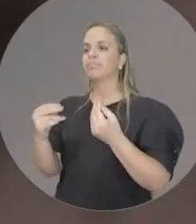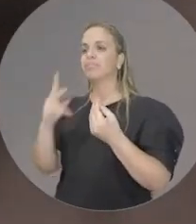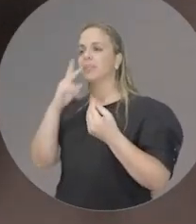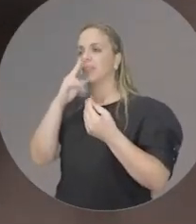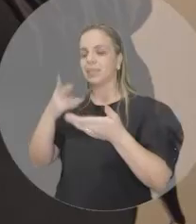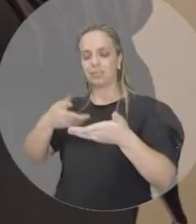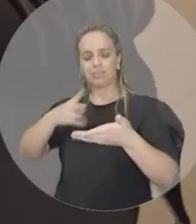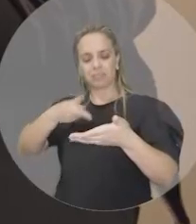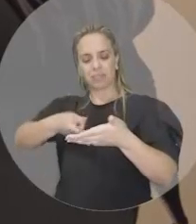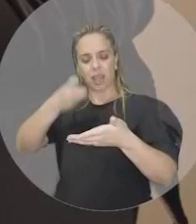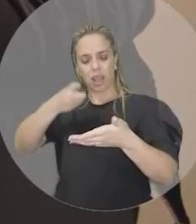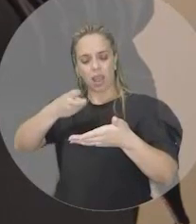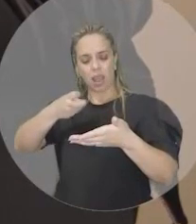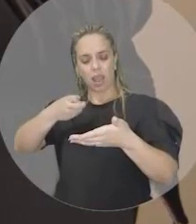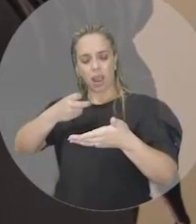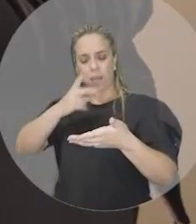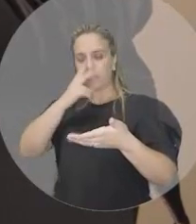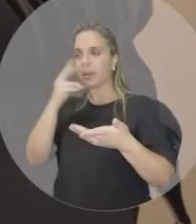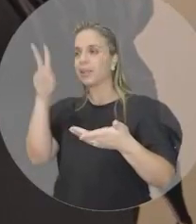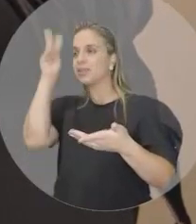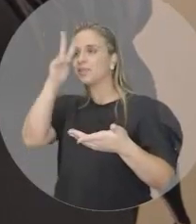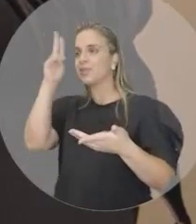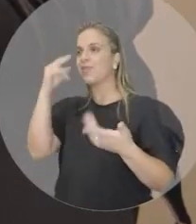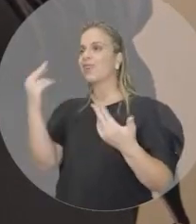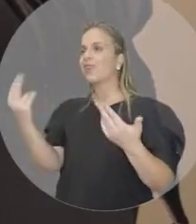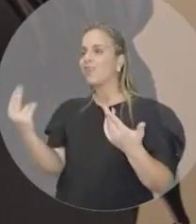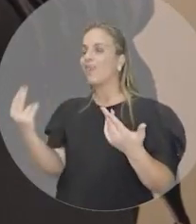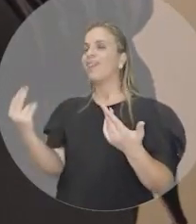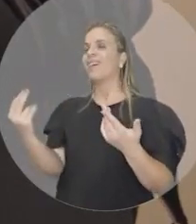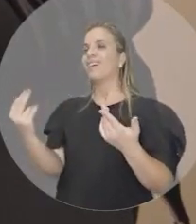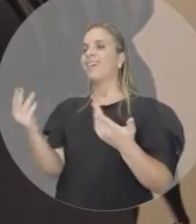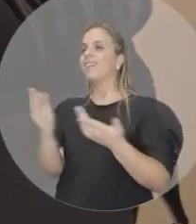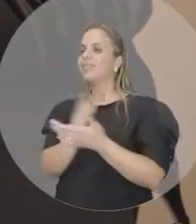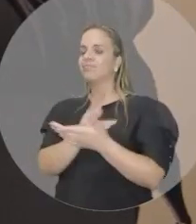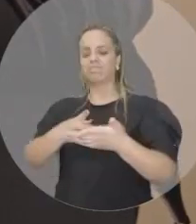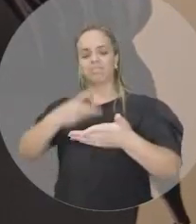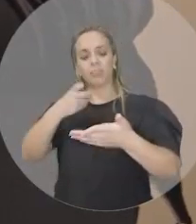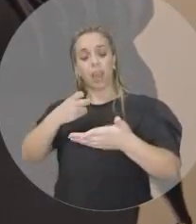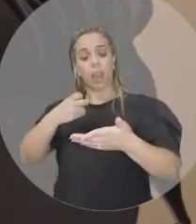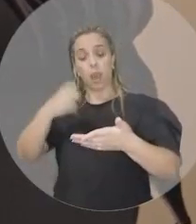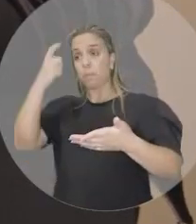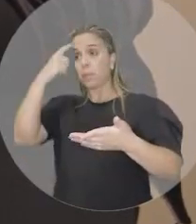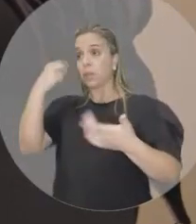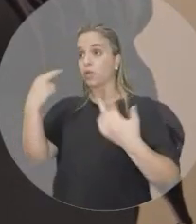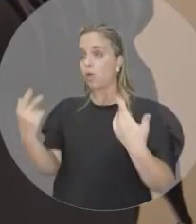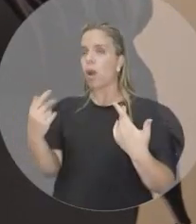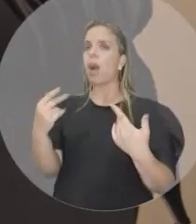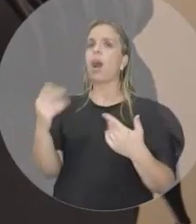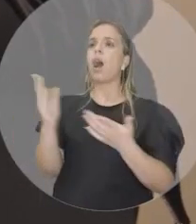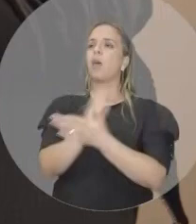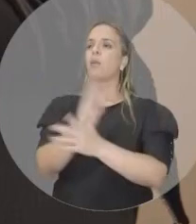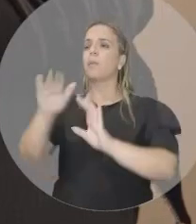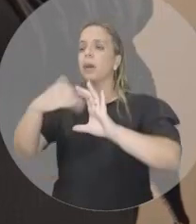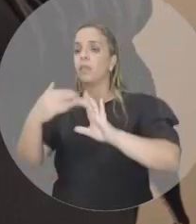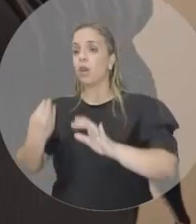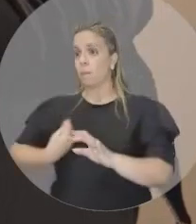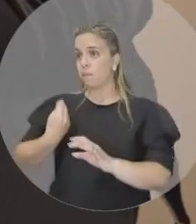nessa protagonista, aconteceu uma identificação, né? Eu passei por isso, eu vivi